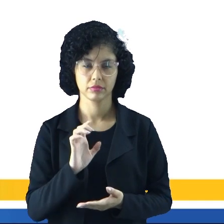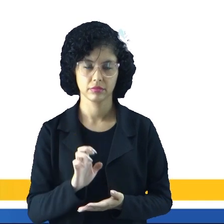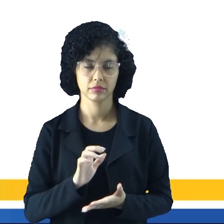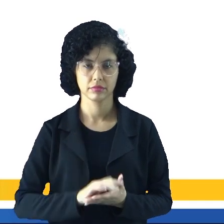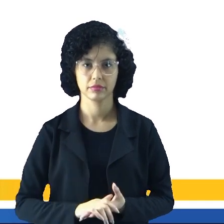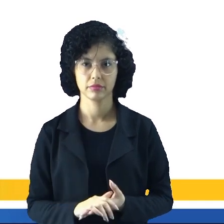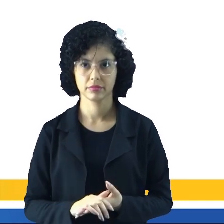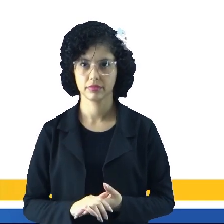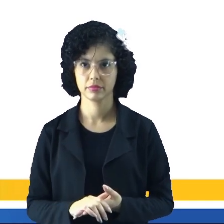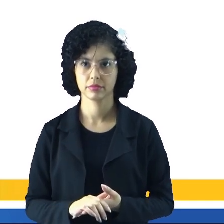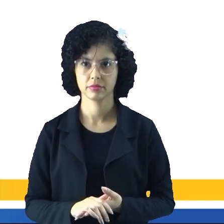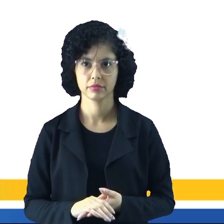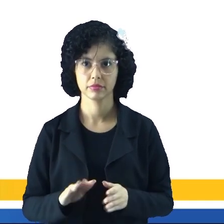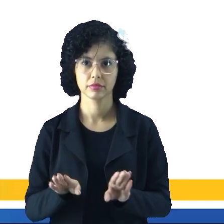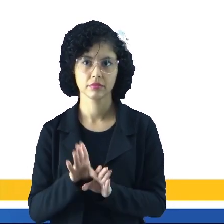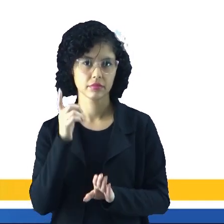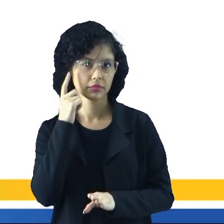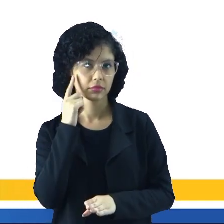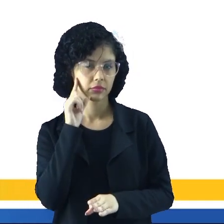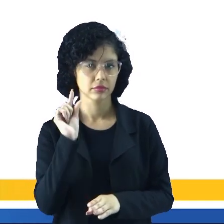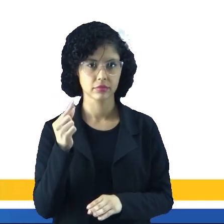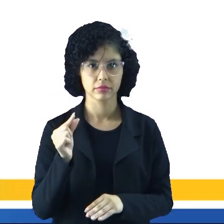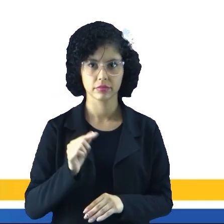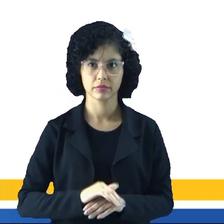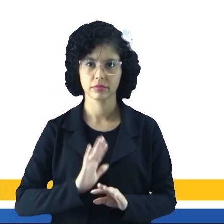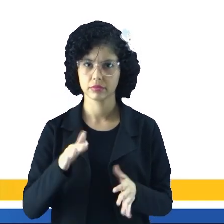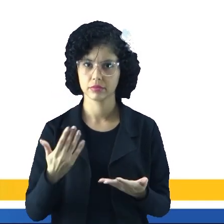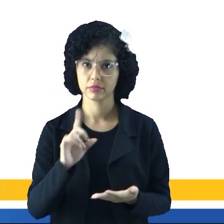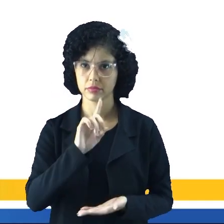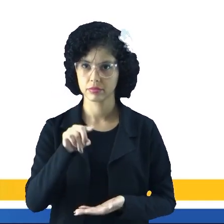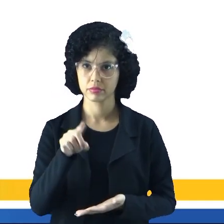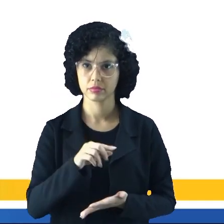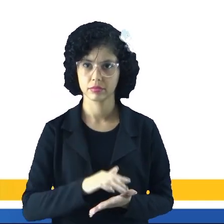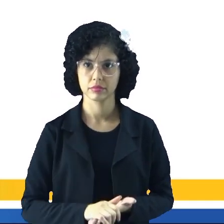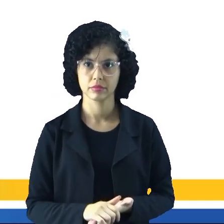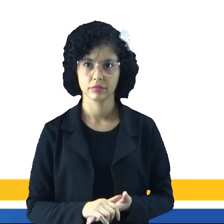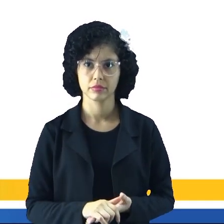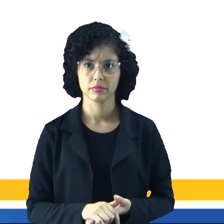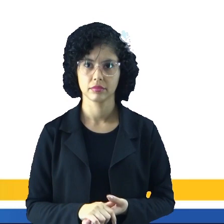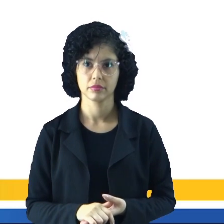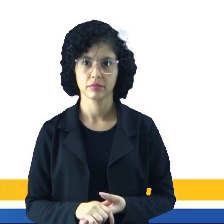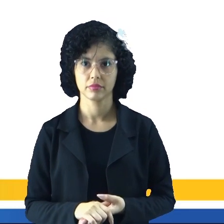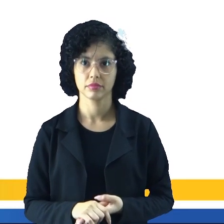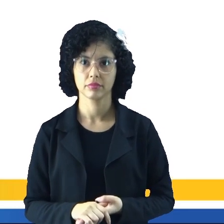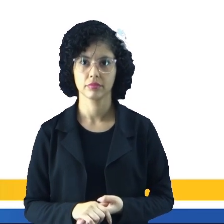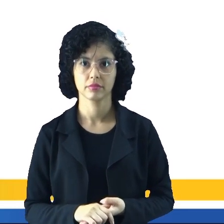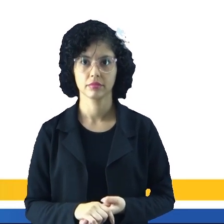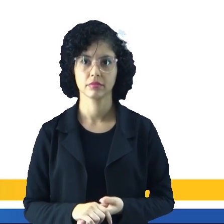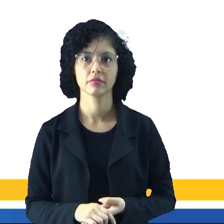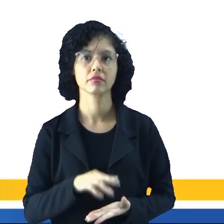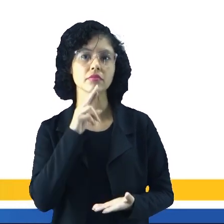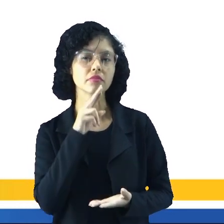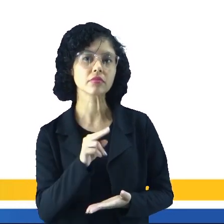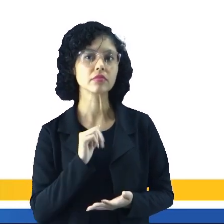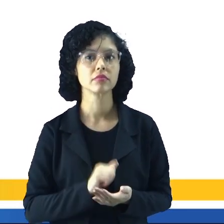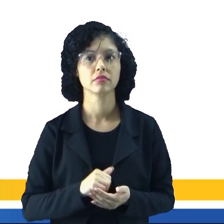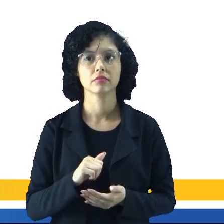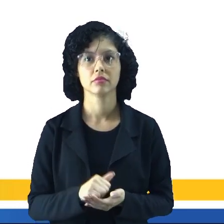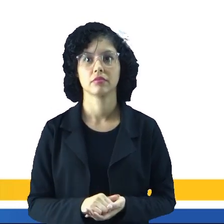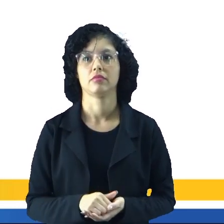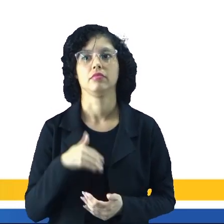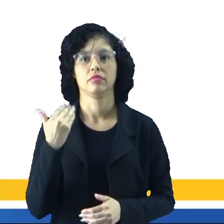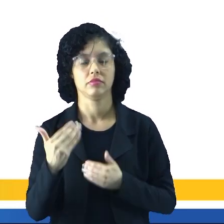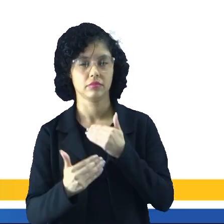D e letra E para você então pensar um pouquinho. Qual você marcaria então? Vamos aqui então para a resolução.